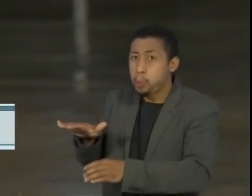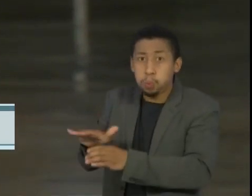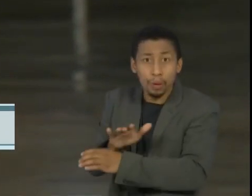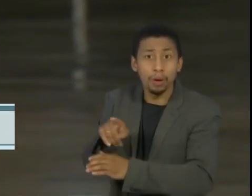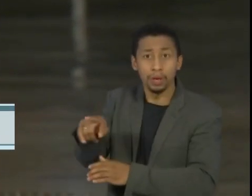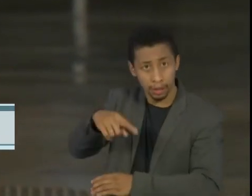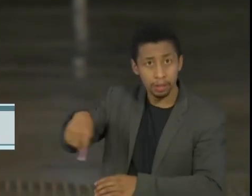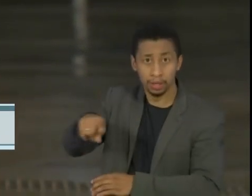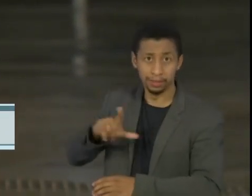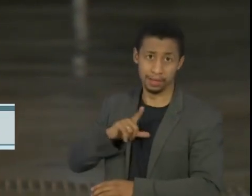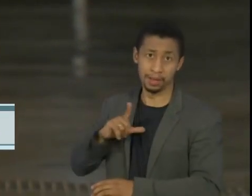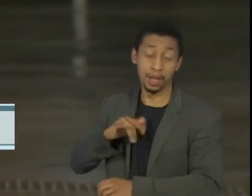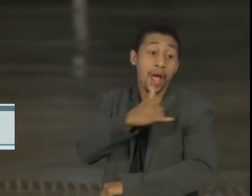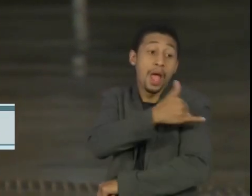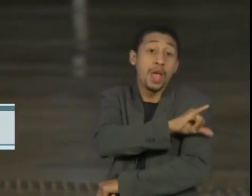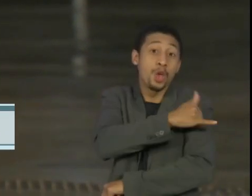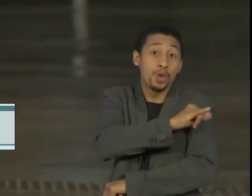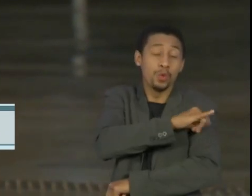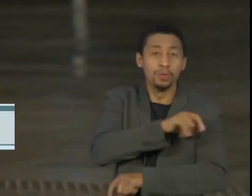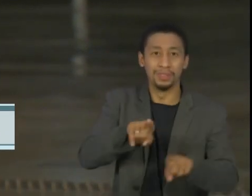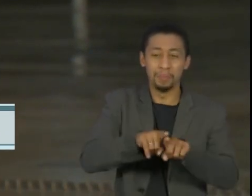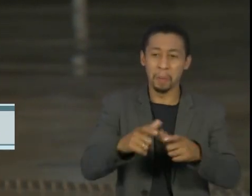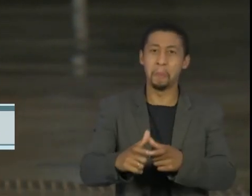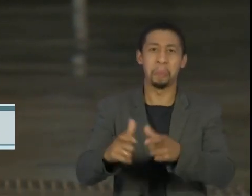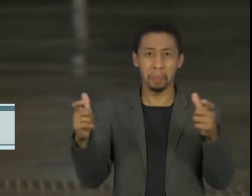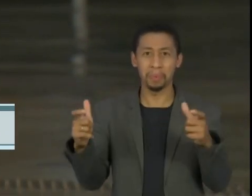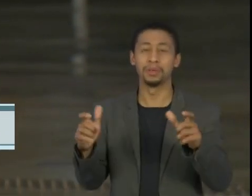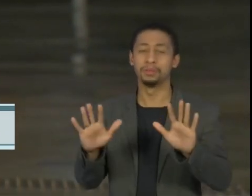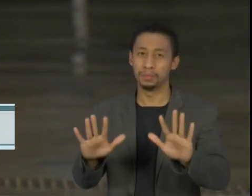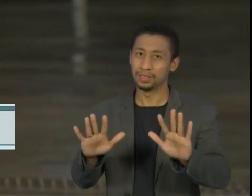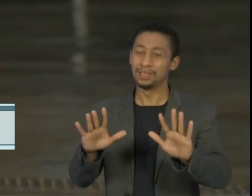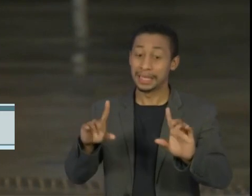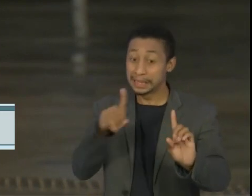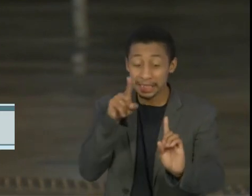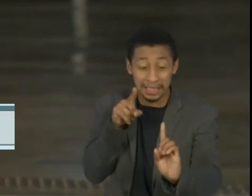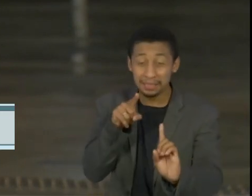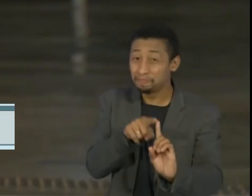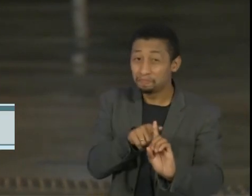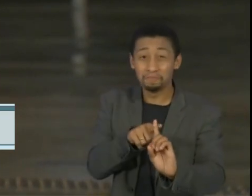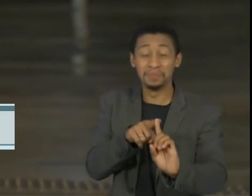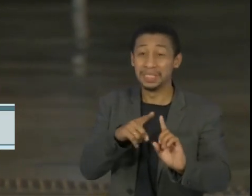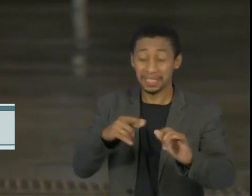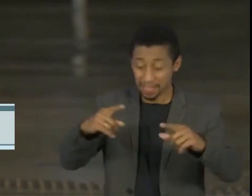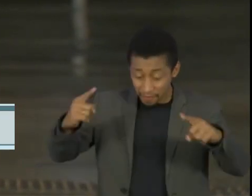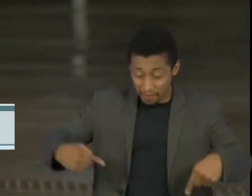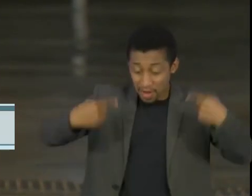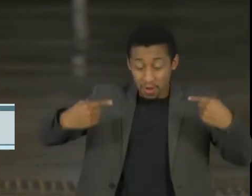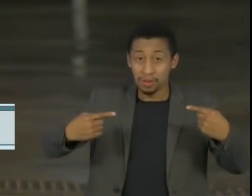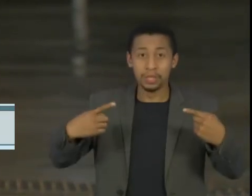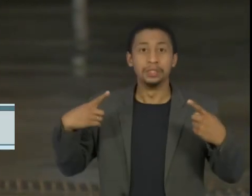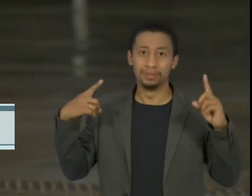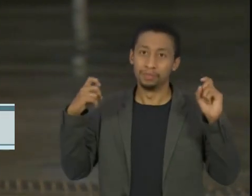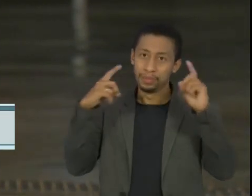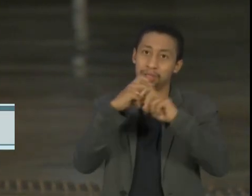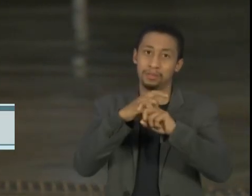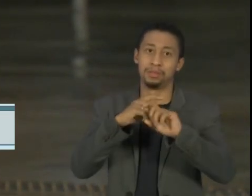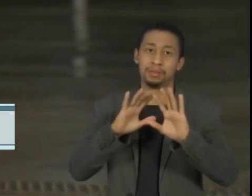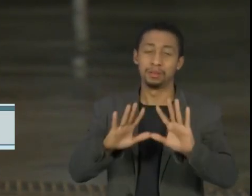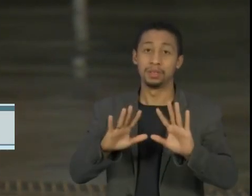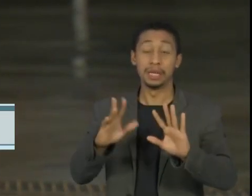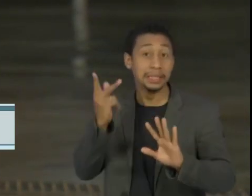todo o processo, mas é um desafio com o qual nós temos que lidar. São Paulo, o SUS de São Paulo não é só o